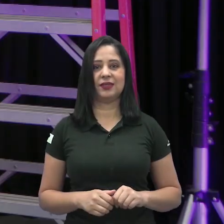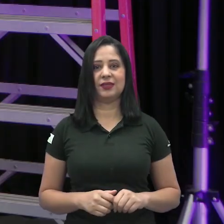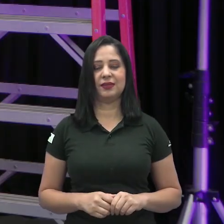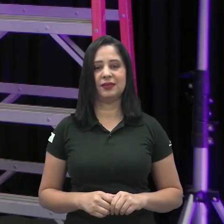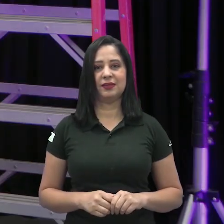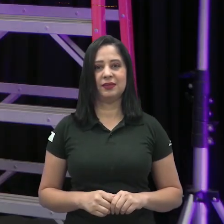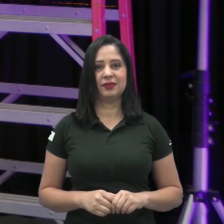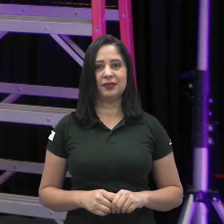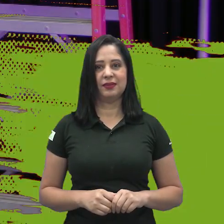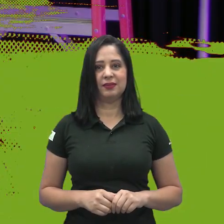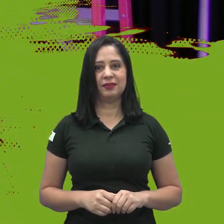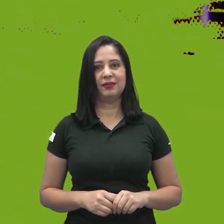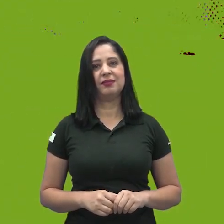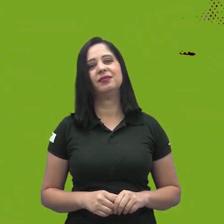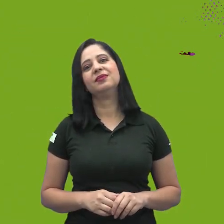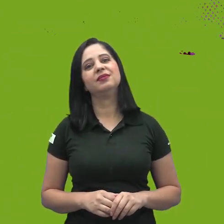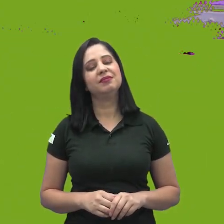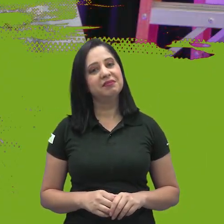fica bem legal.